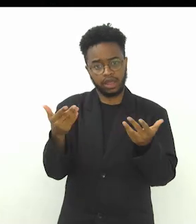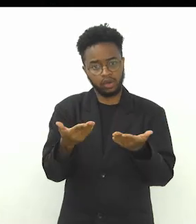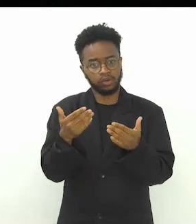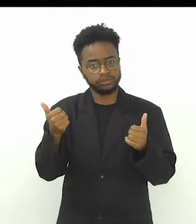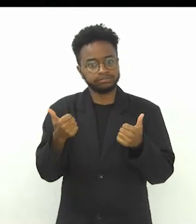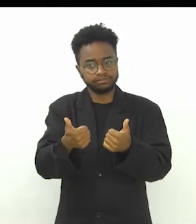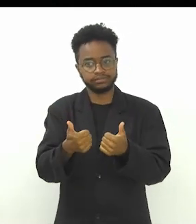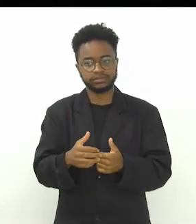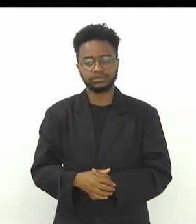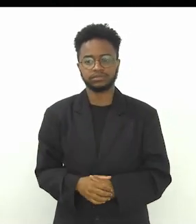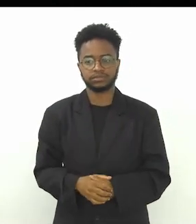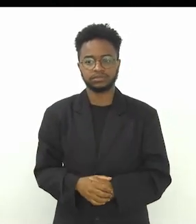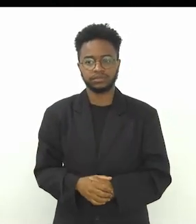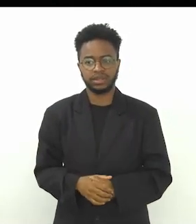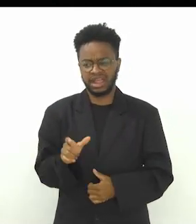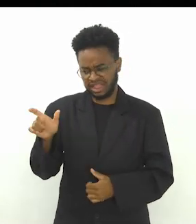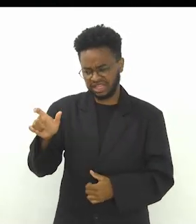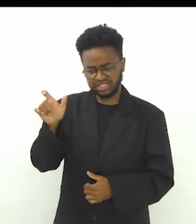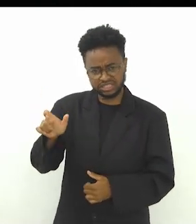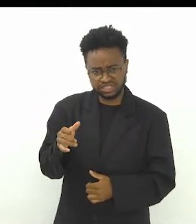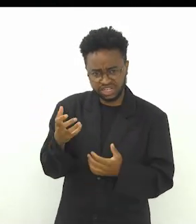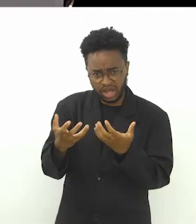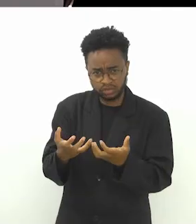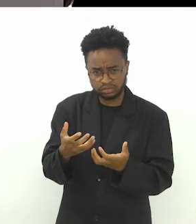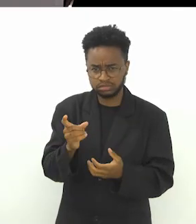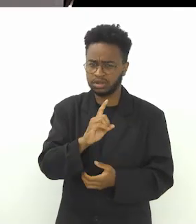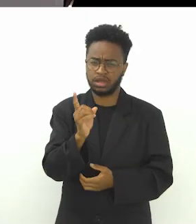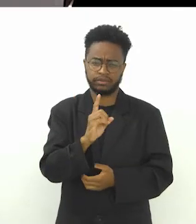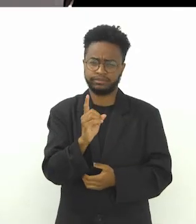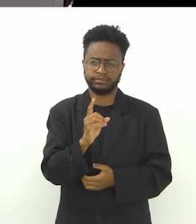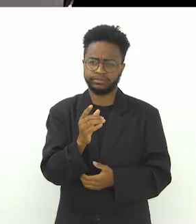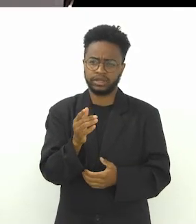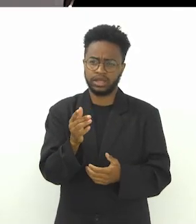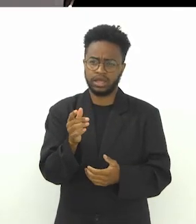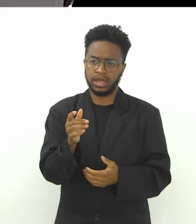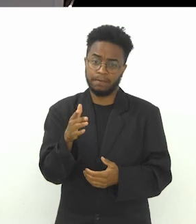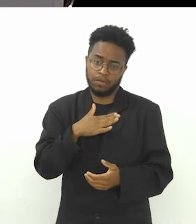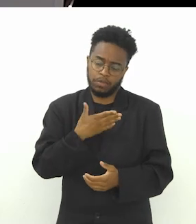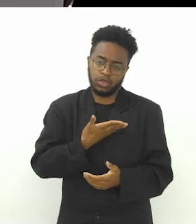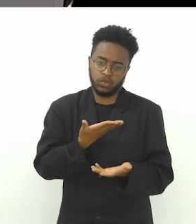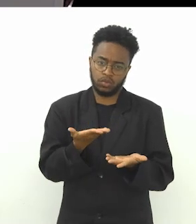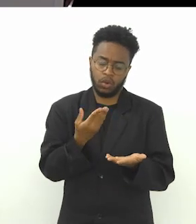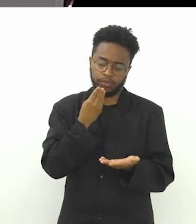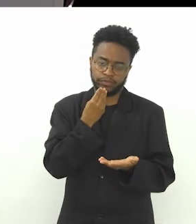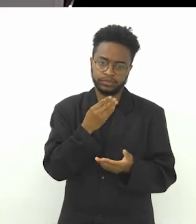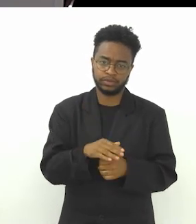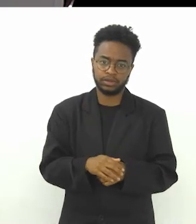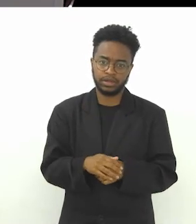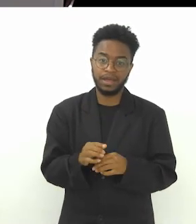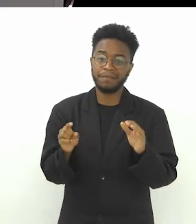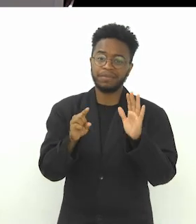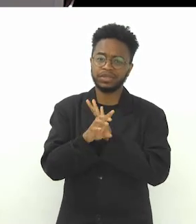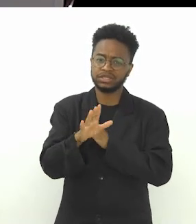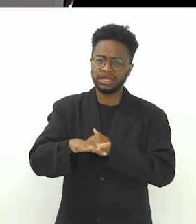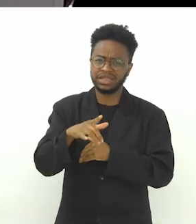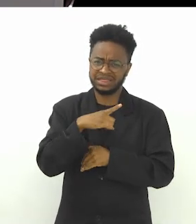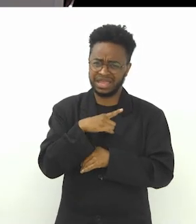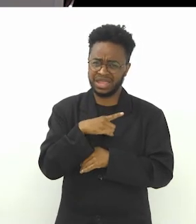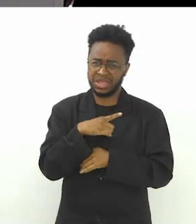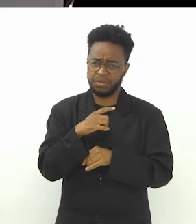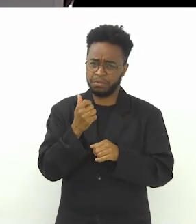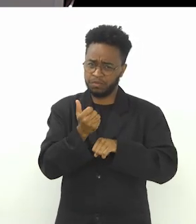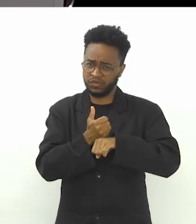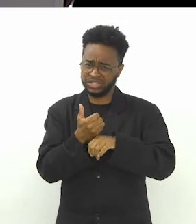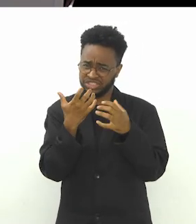vamos Tem carnavalesco chato? O Alex? Não. O Alex eu adoro, virou meu amigo. A pergunta é mais genérica. Tem